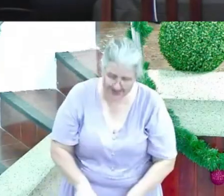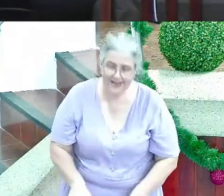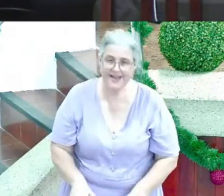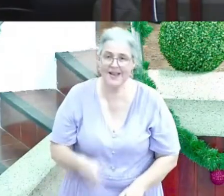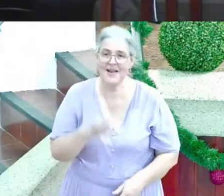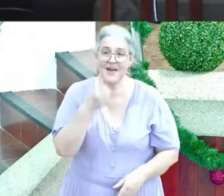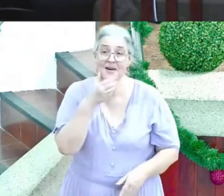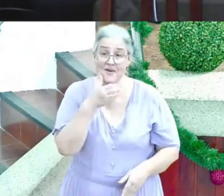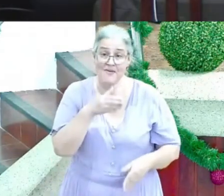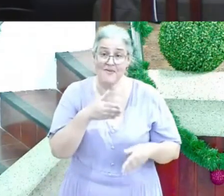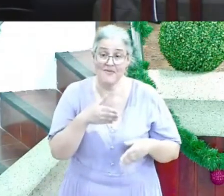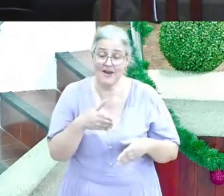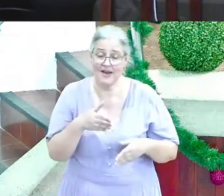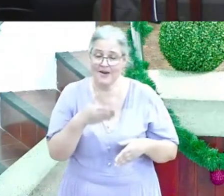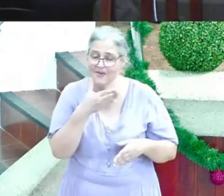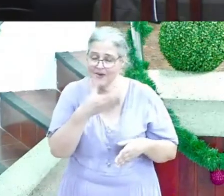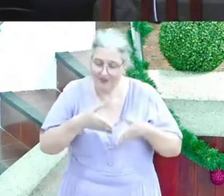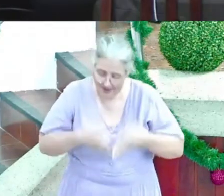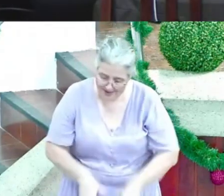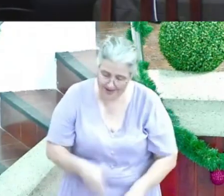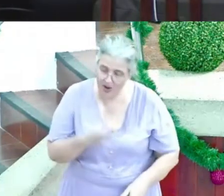saber, Satanás.